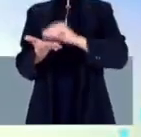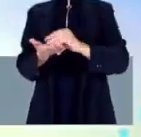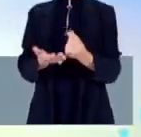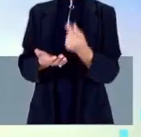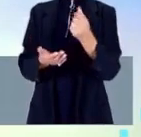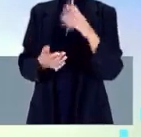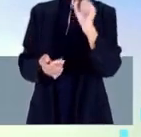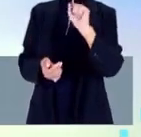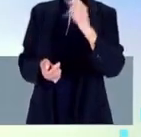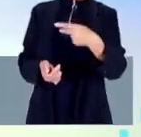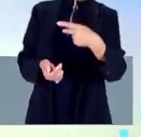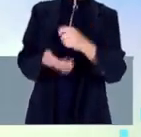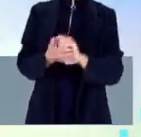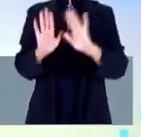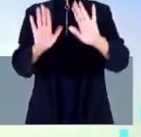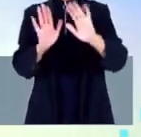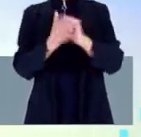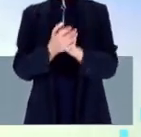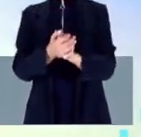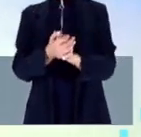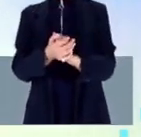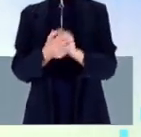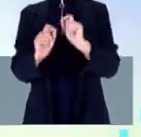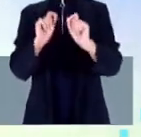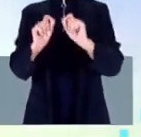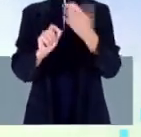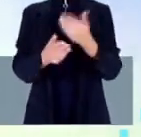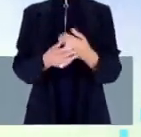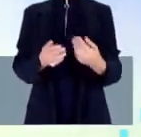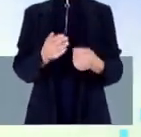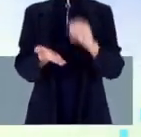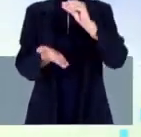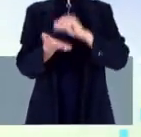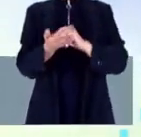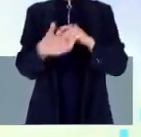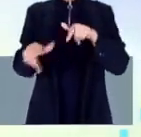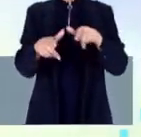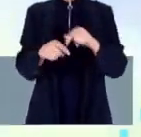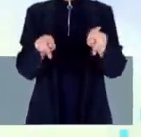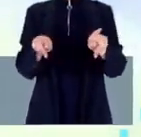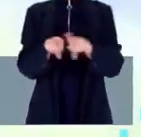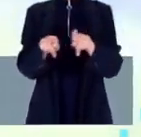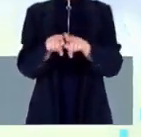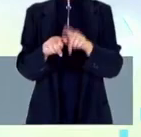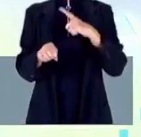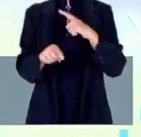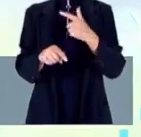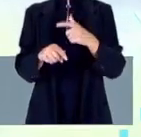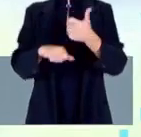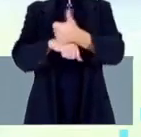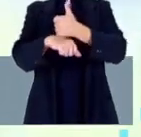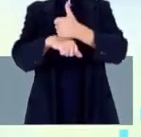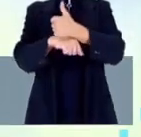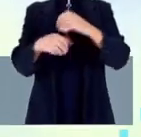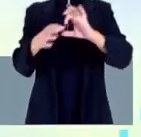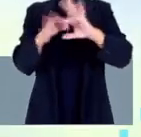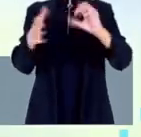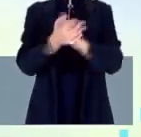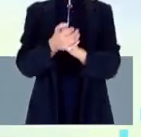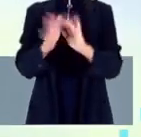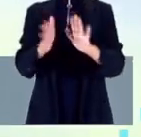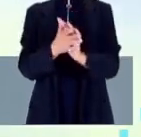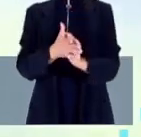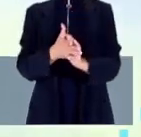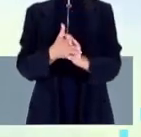não que que acontece Ratinho além do desemprego nós temos aí formalidade Olha a situação hoje de um chefe de família que